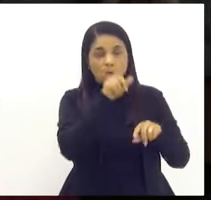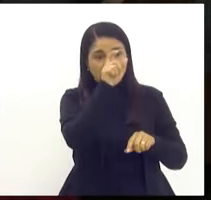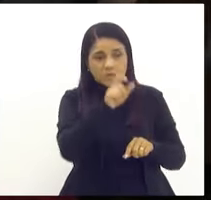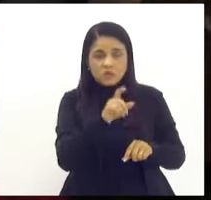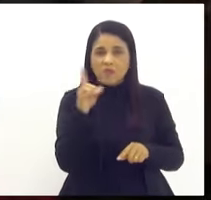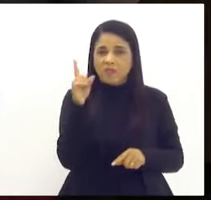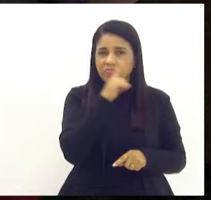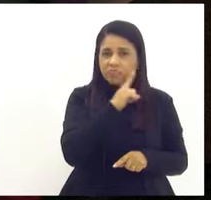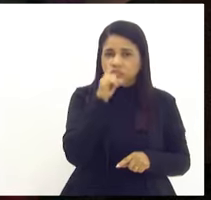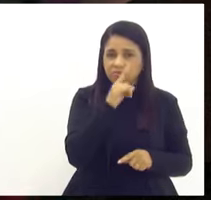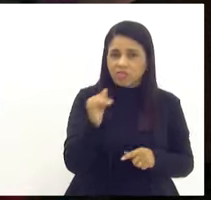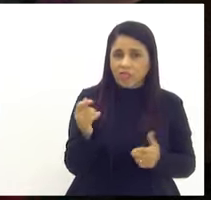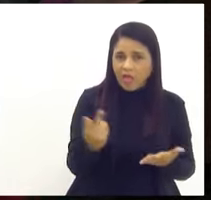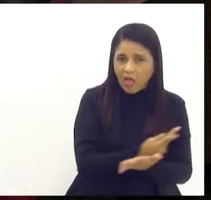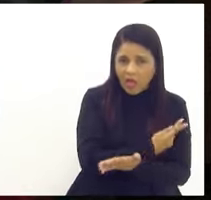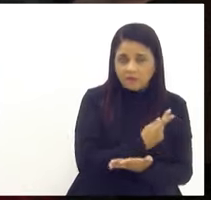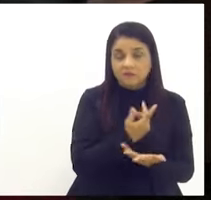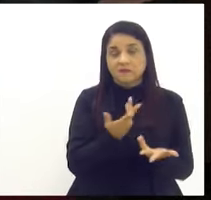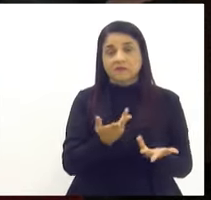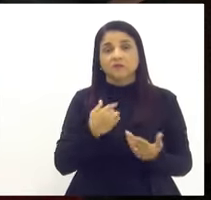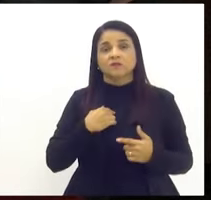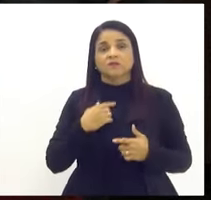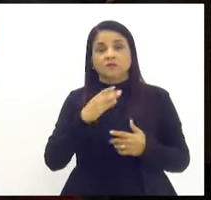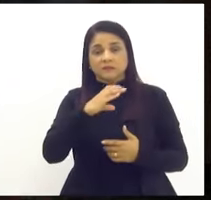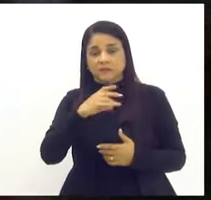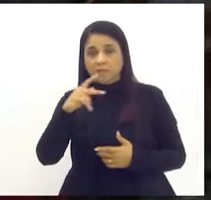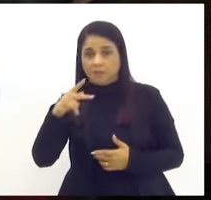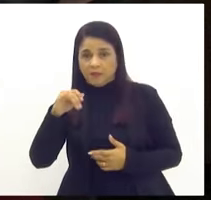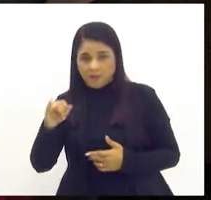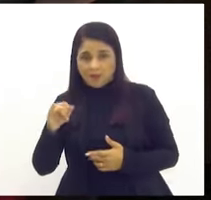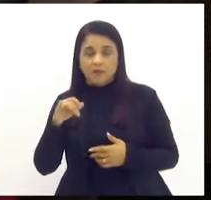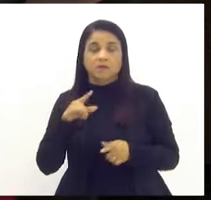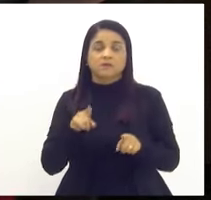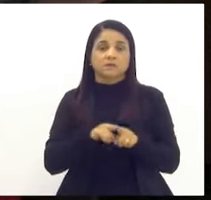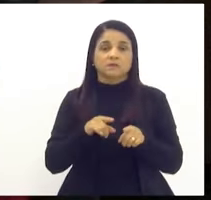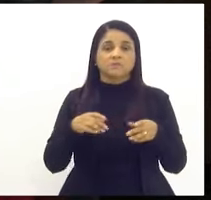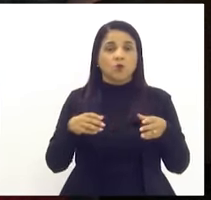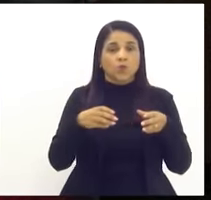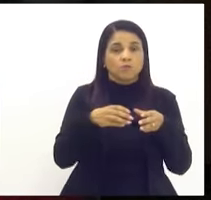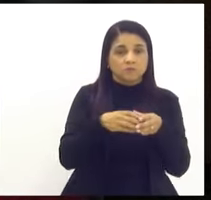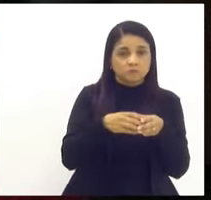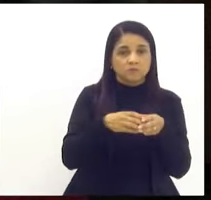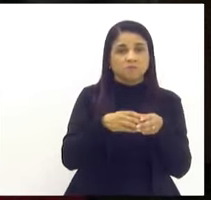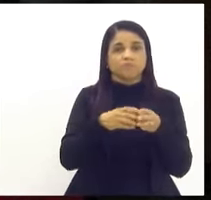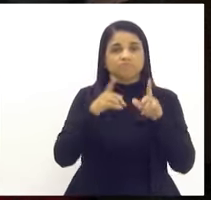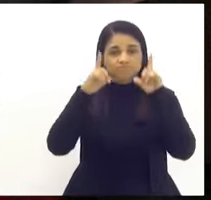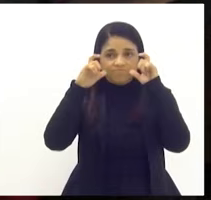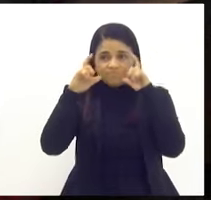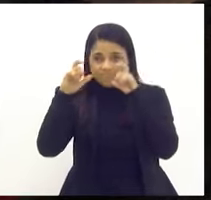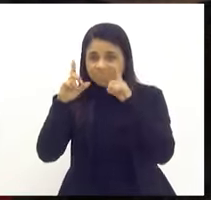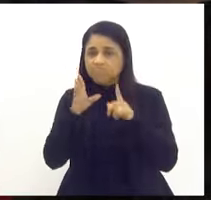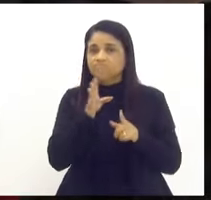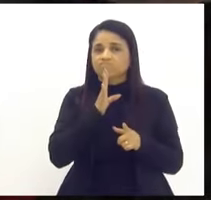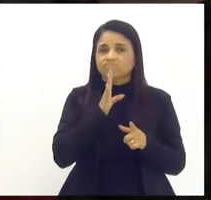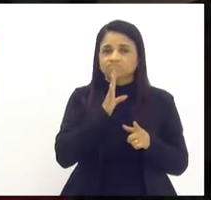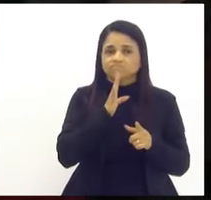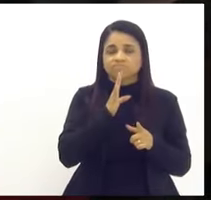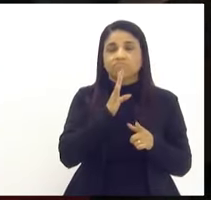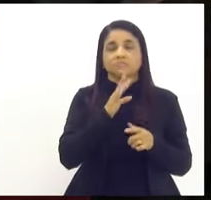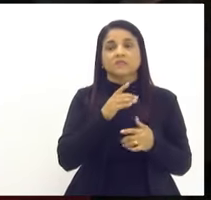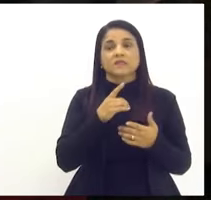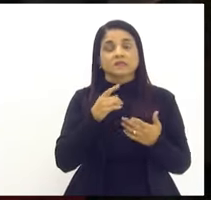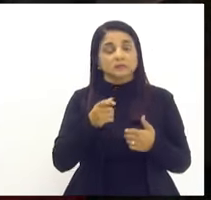equivocada nós na CPI do reconhecimento fotográfico Senor Presidente temos atentado diante da da